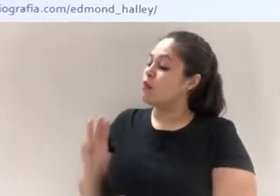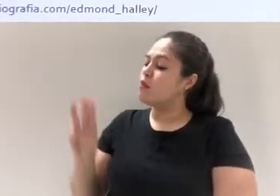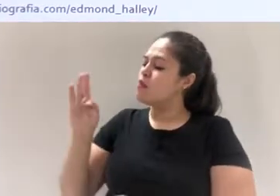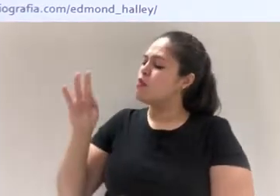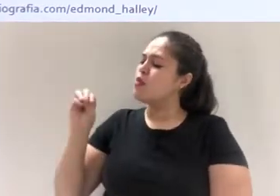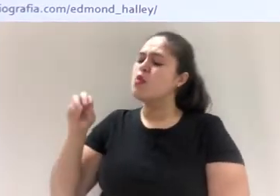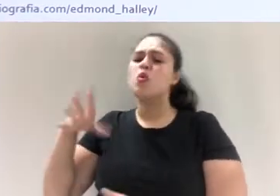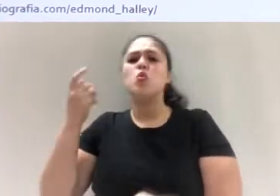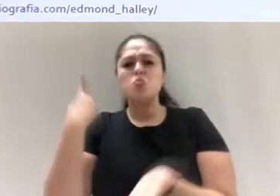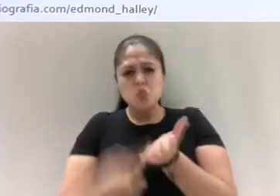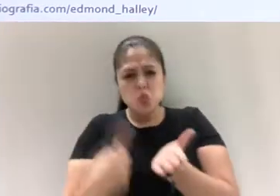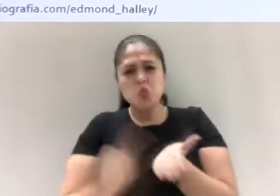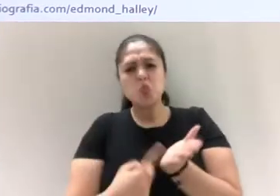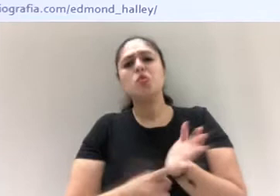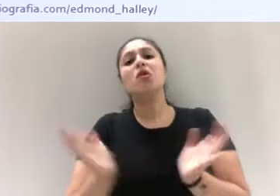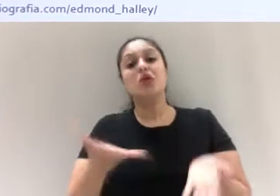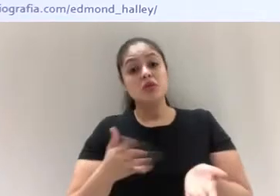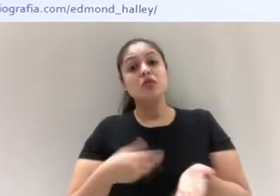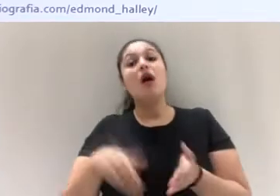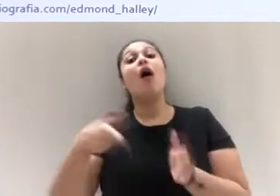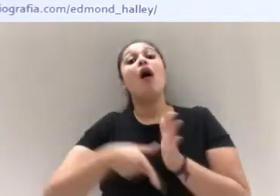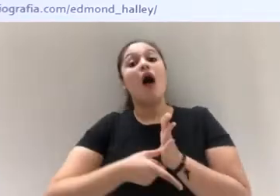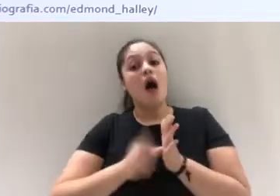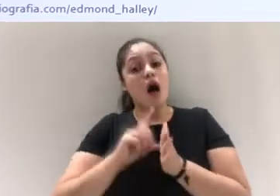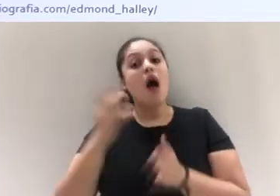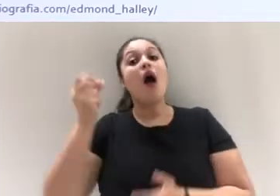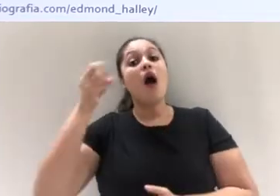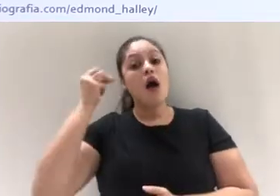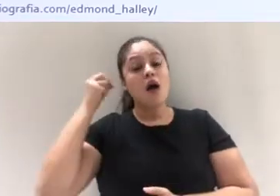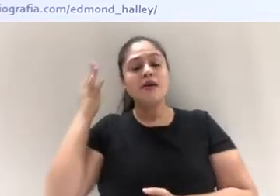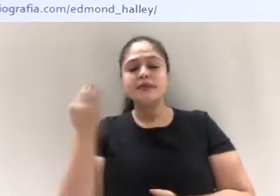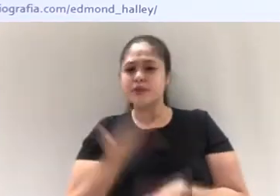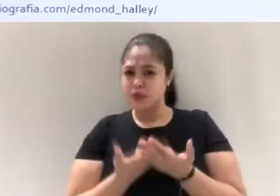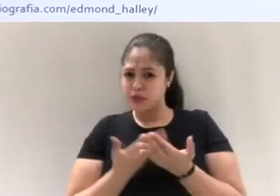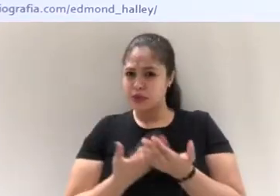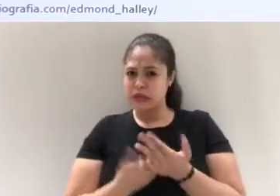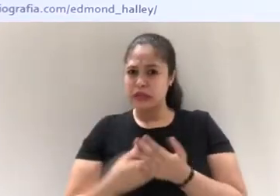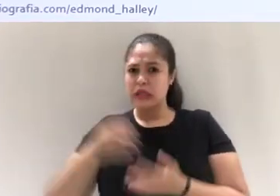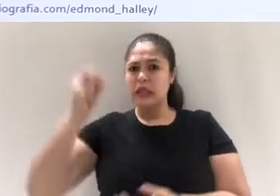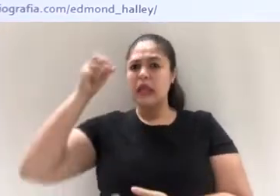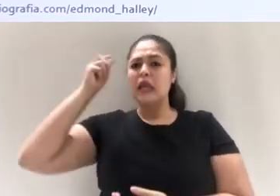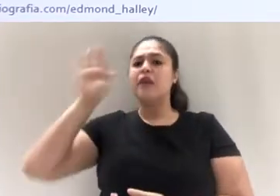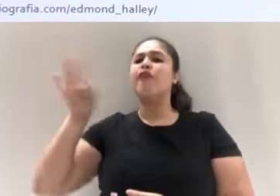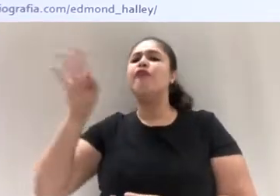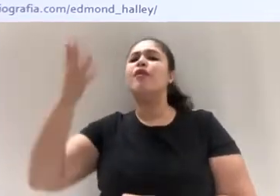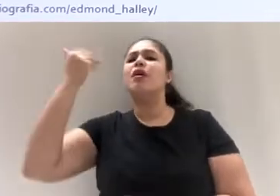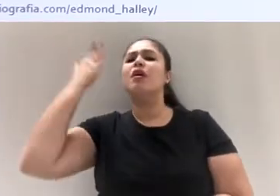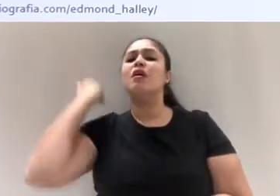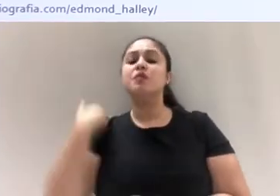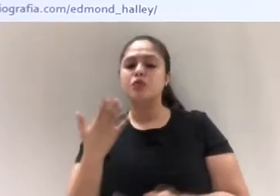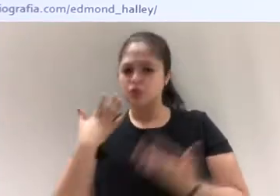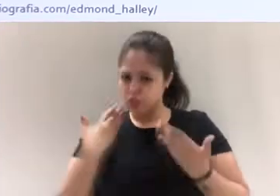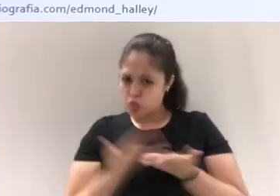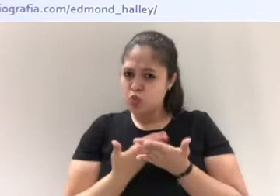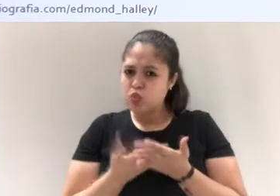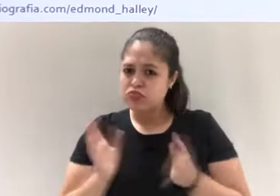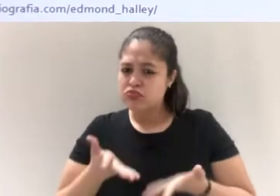Newton confirmou para ele que já havia estudado algo desse tipo, uma força central, quando estudava em Cambridge.